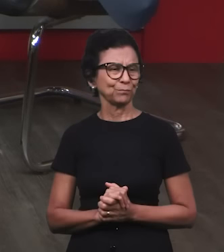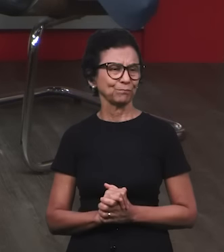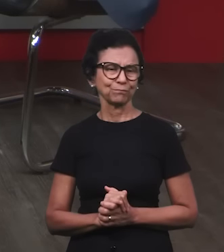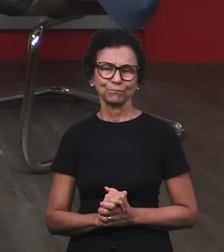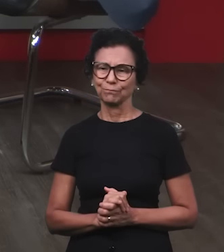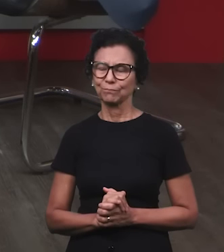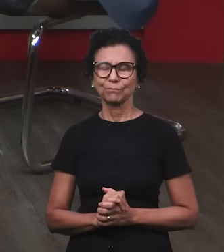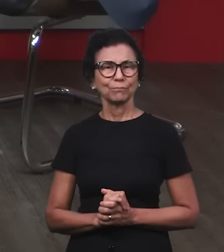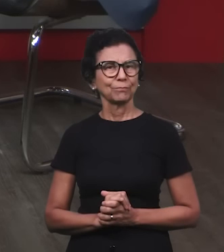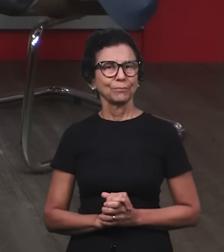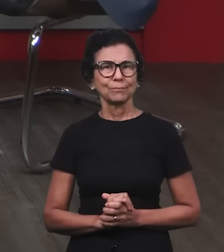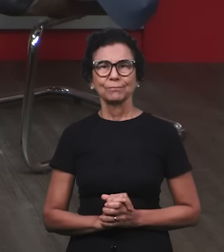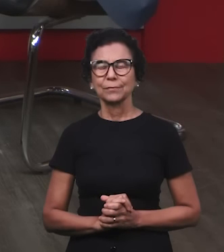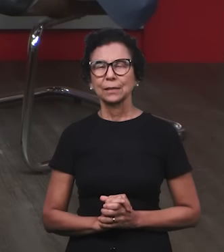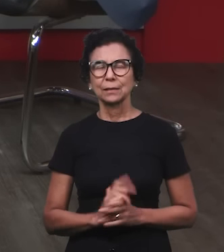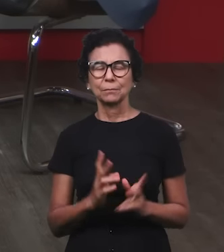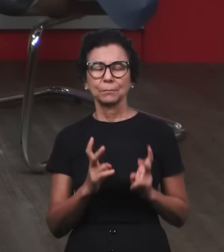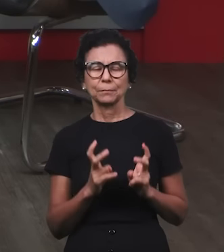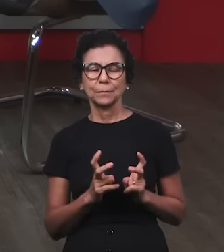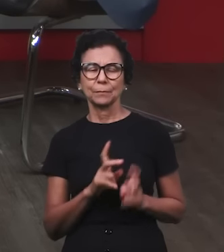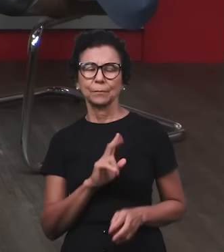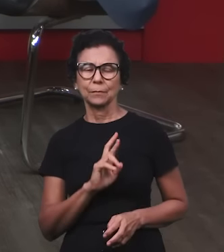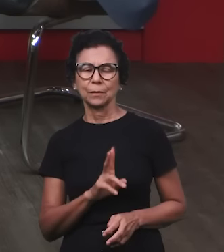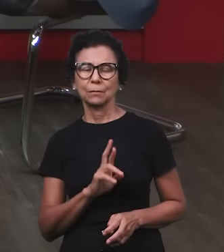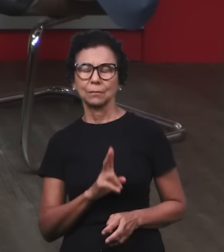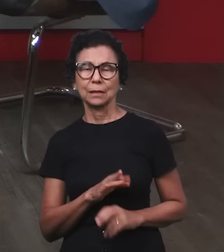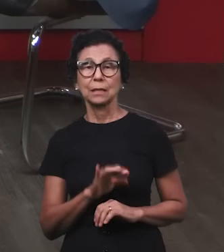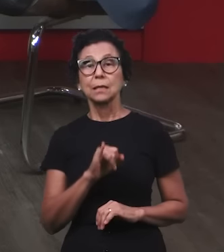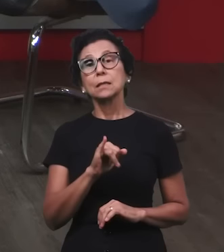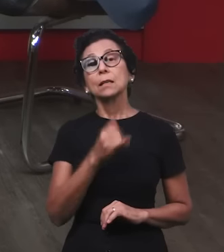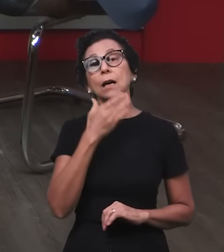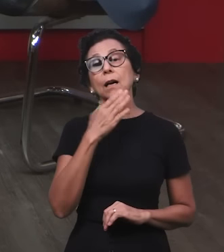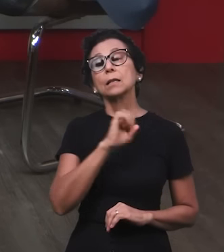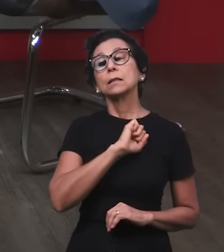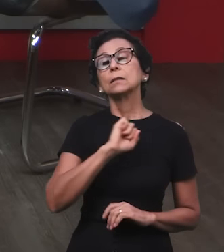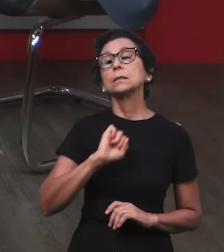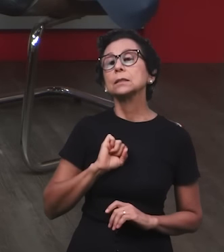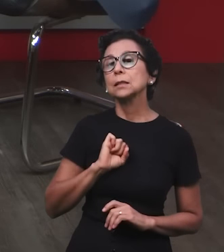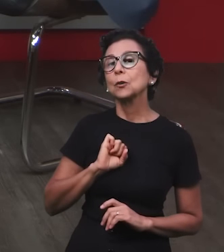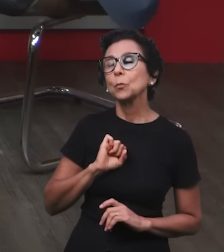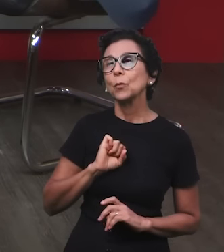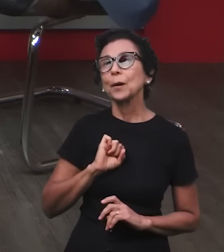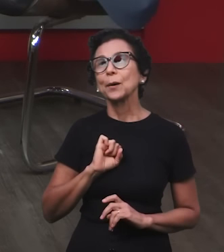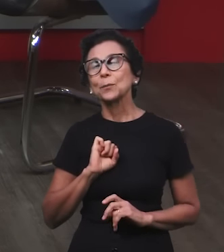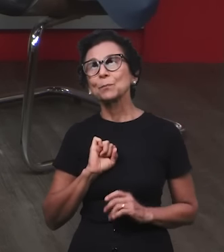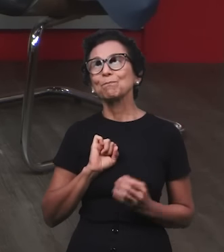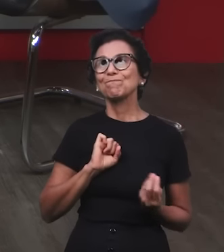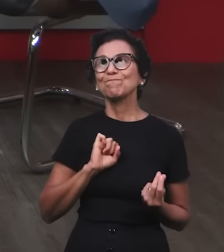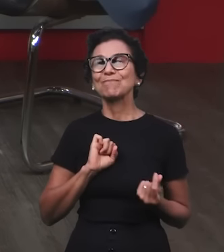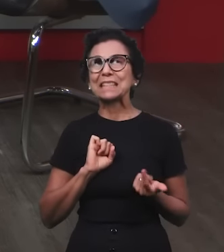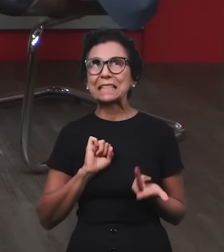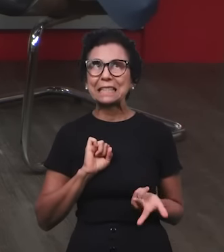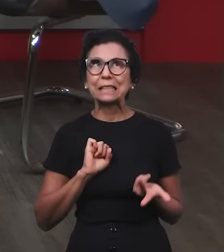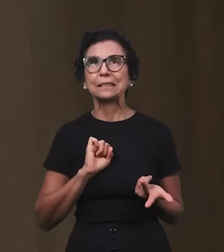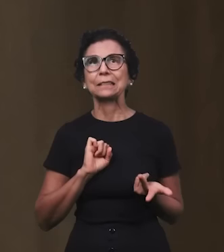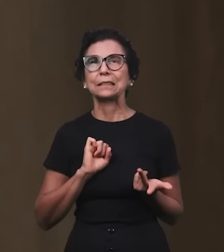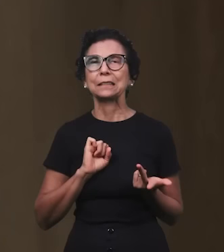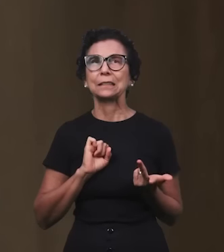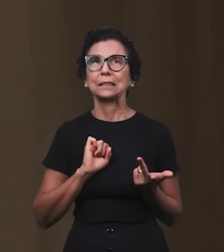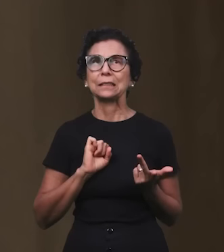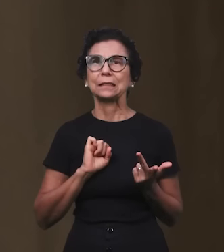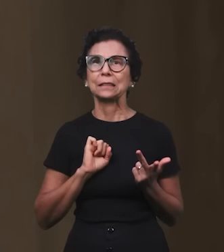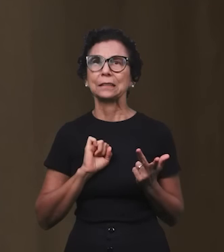Então, se Samuel ali, ele desviasse, quer dizer, se ele não discernisse